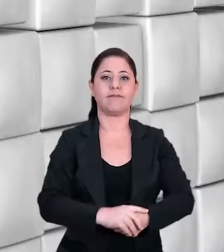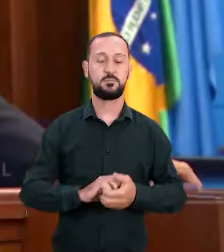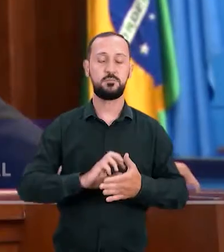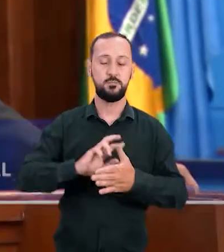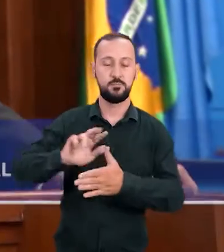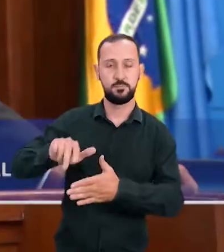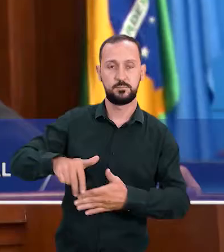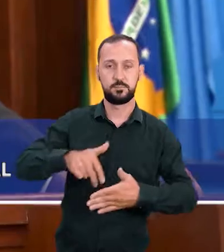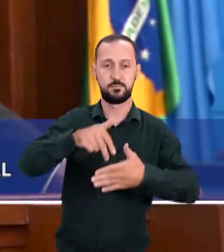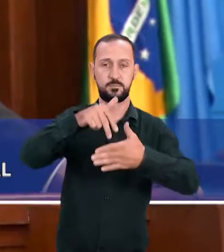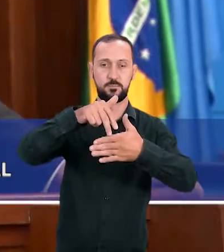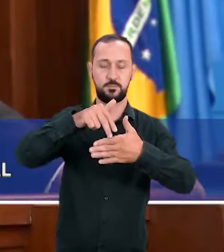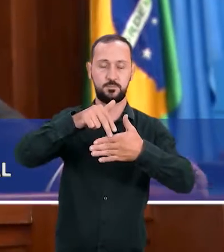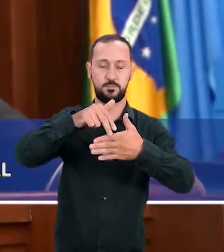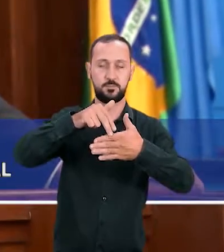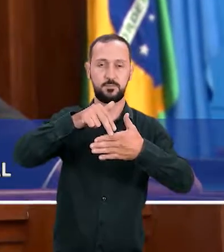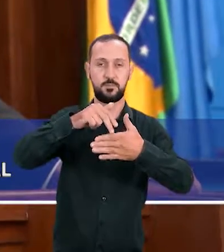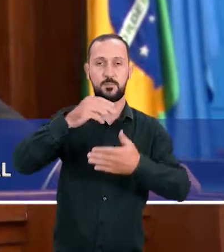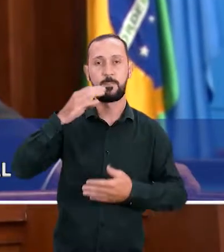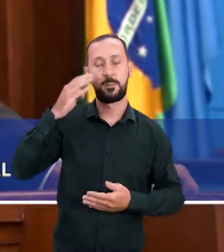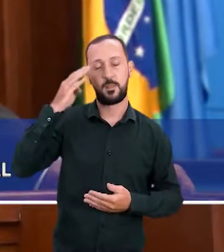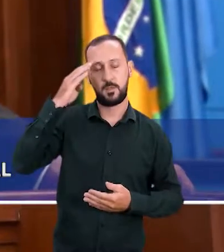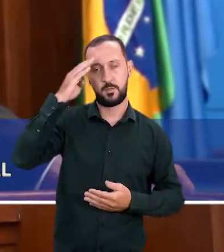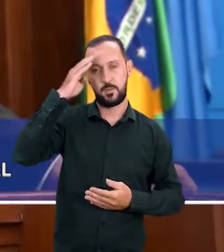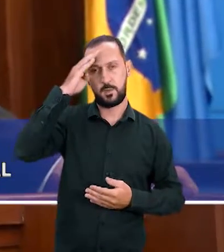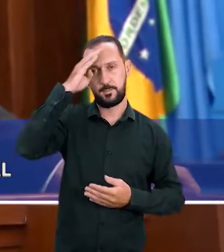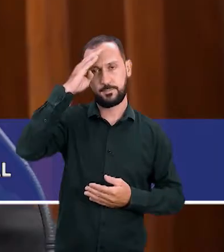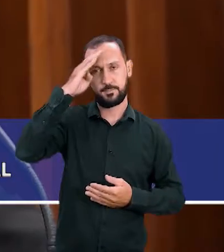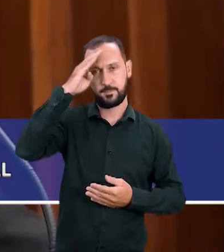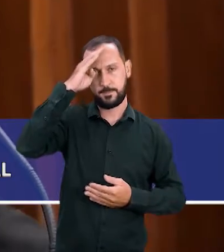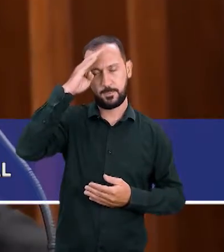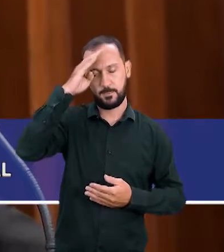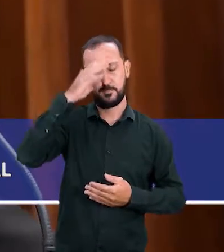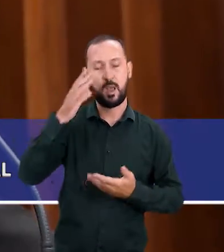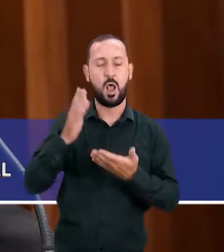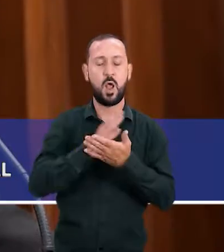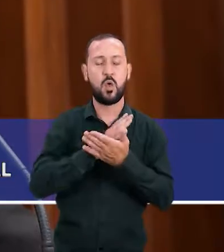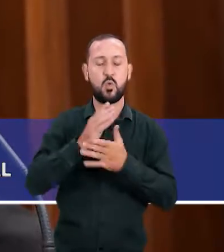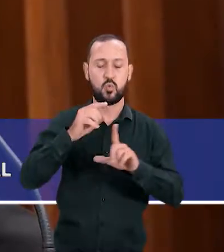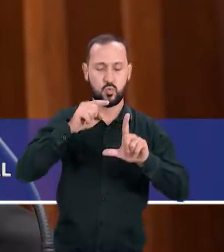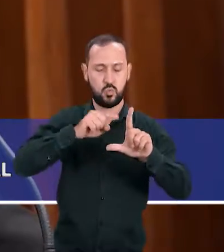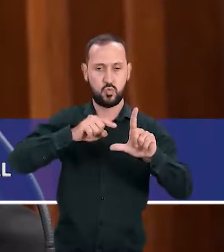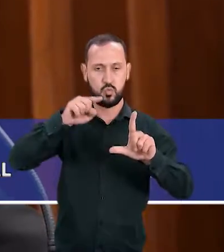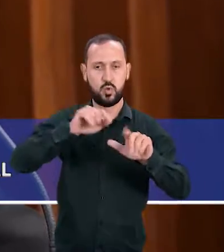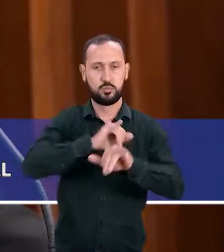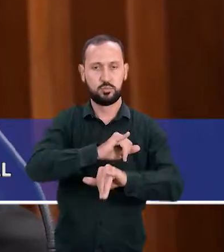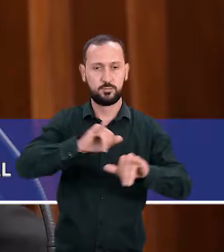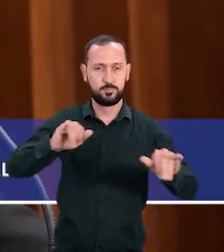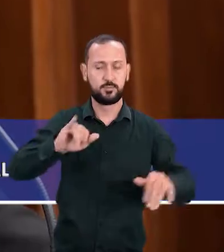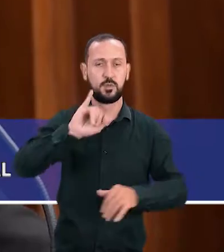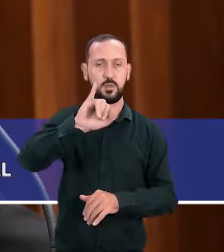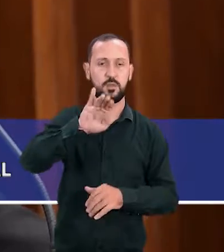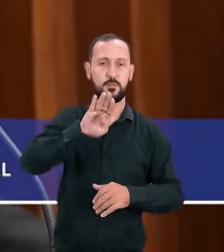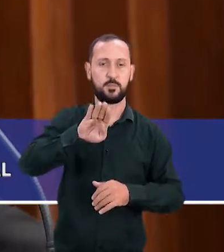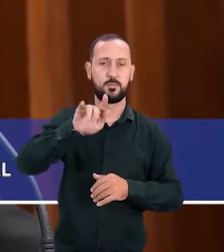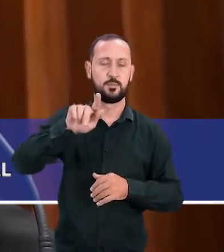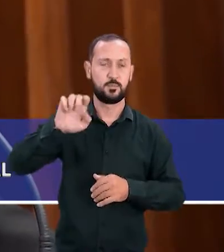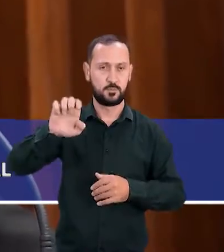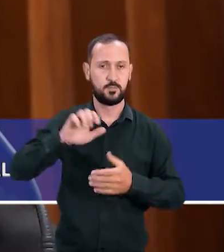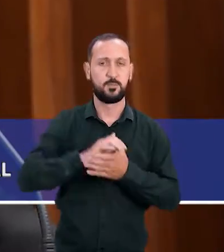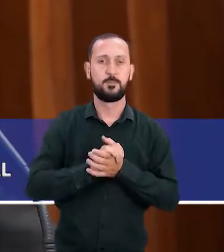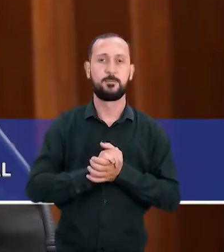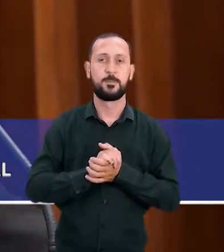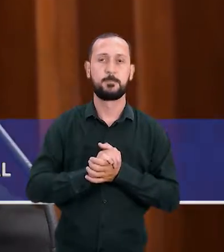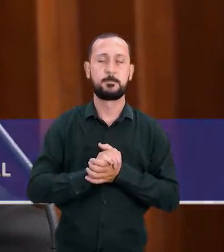Sul. Na tribuna, o deputado Cabo Almi, do PT, repercutiu os últimos dados divulgados pelo Instituto Nacional